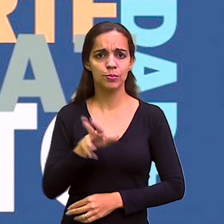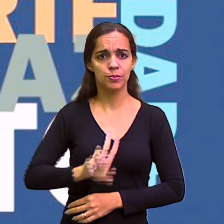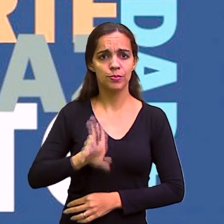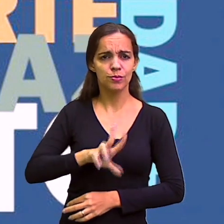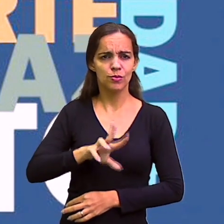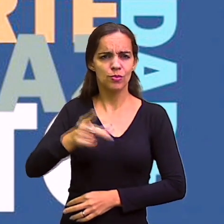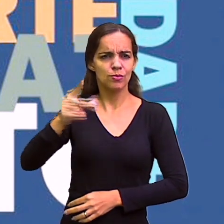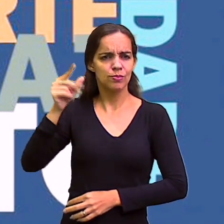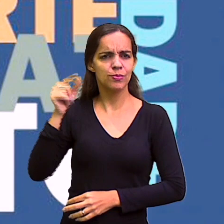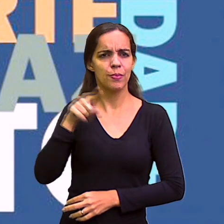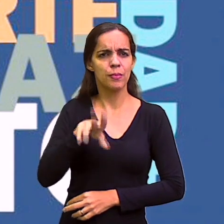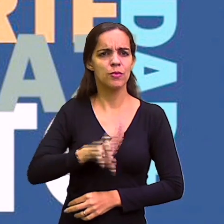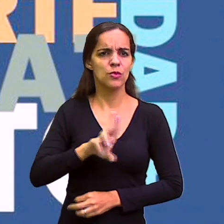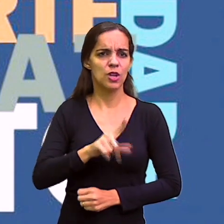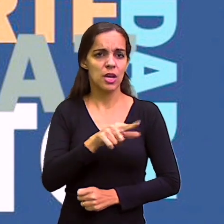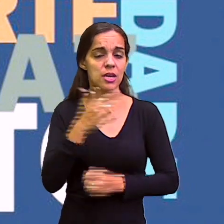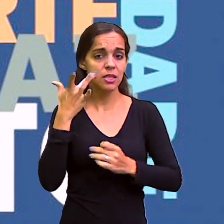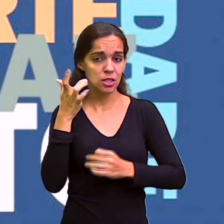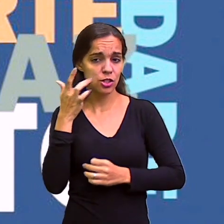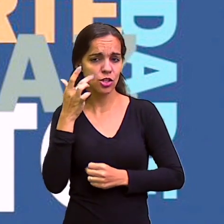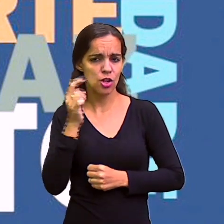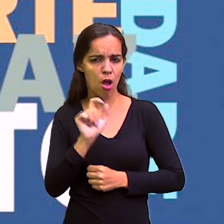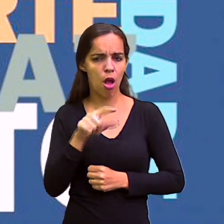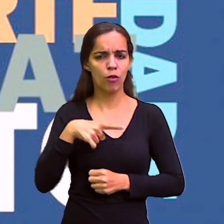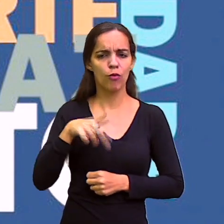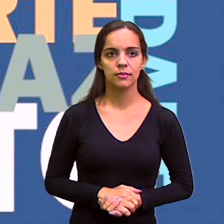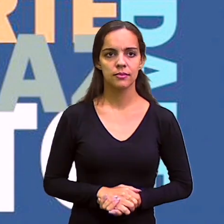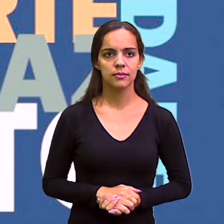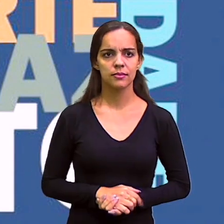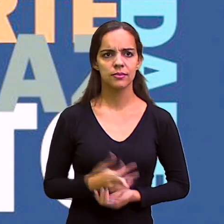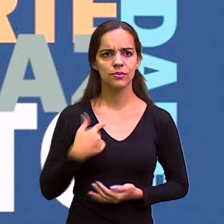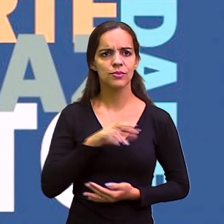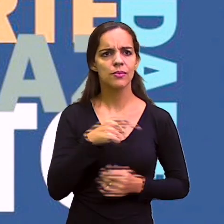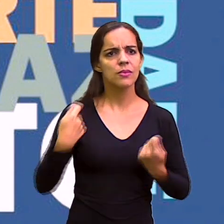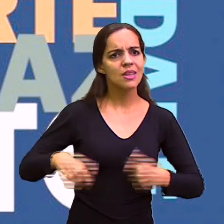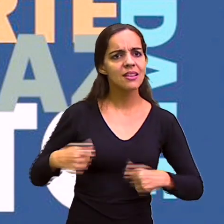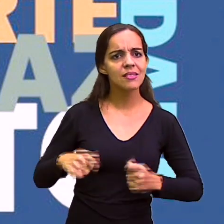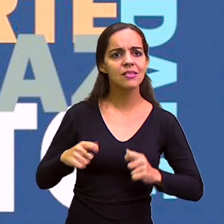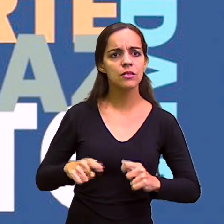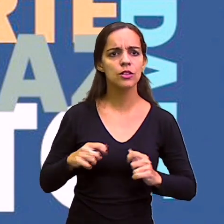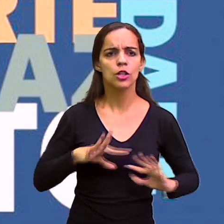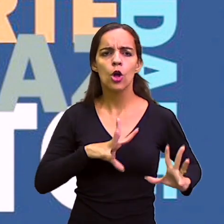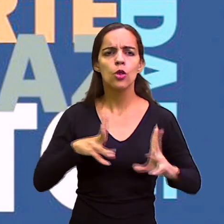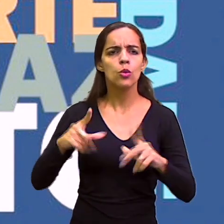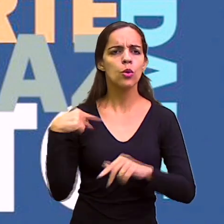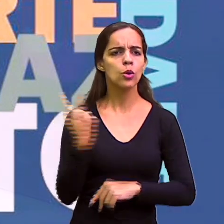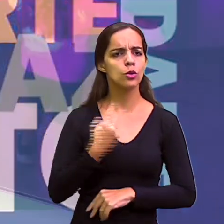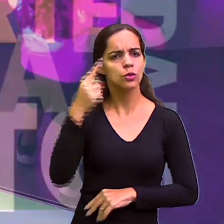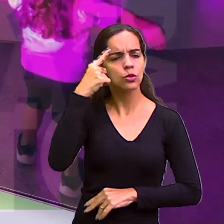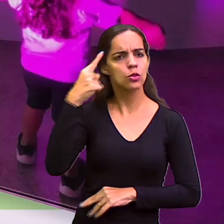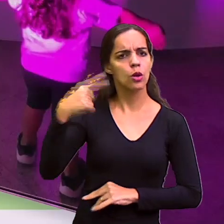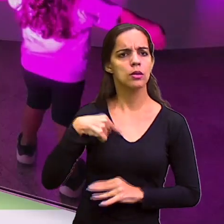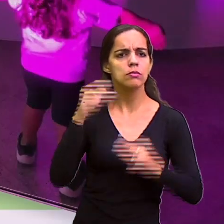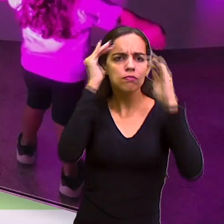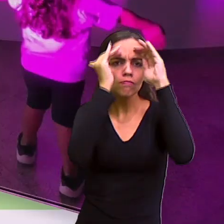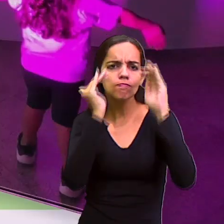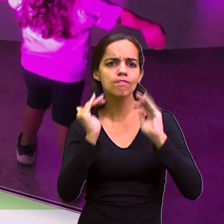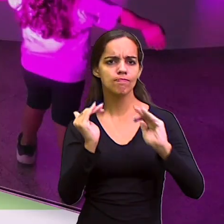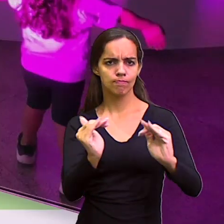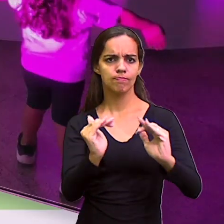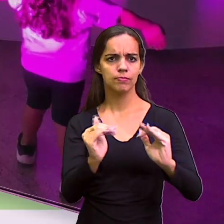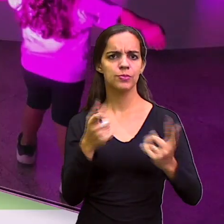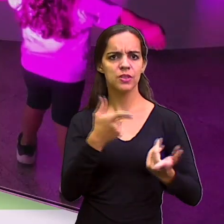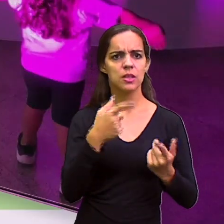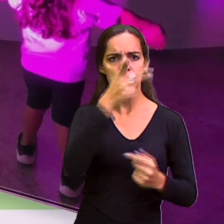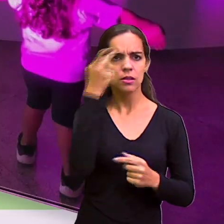nessa época como meio de evangelizar as pessoas. É preciso que todos nós respeitemos uns aos outros.